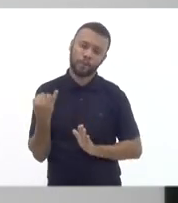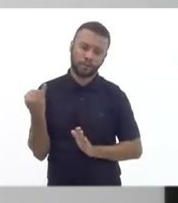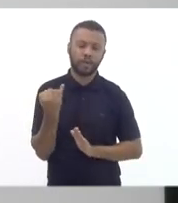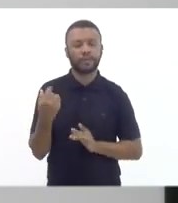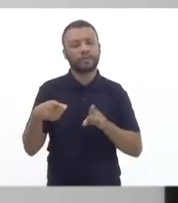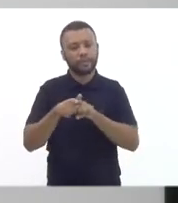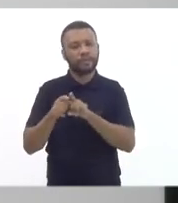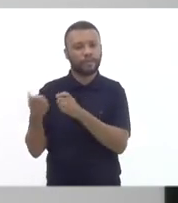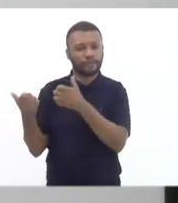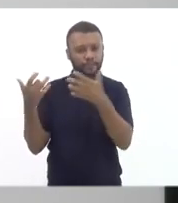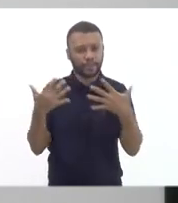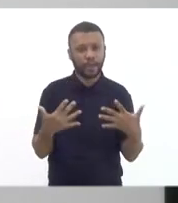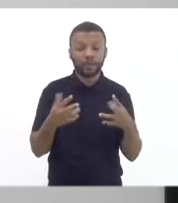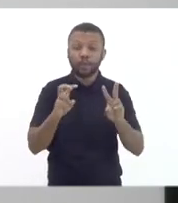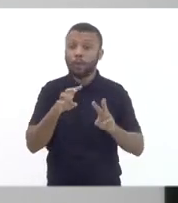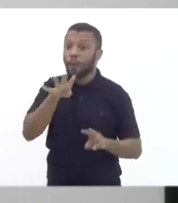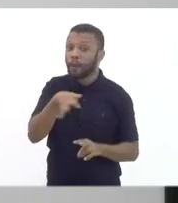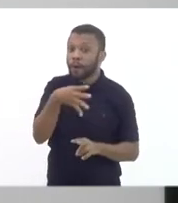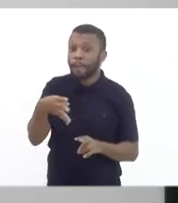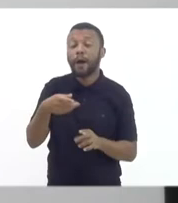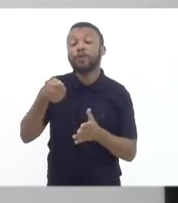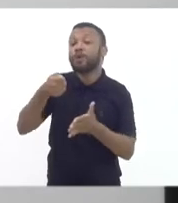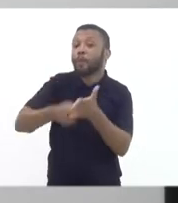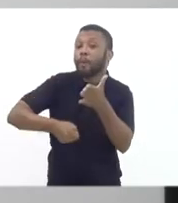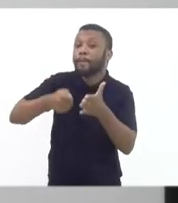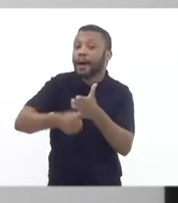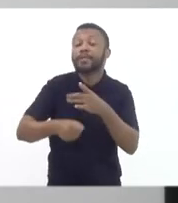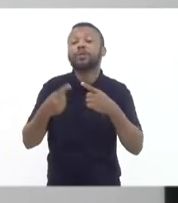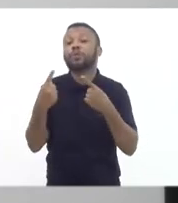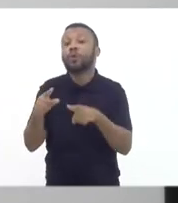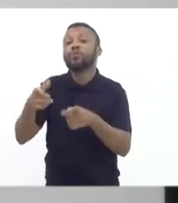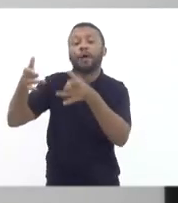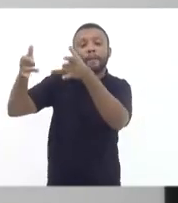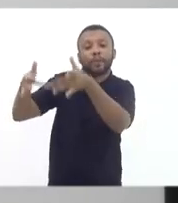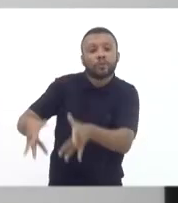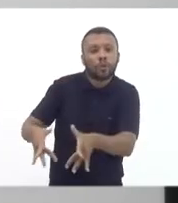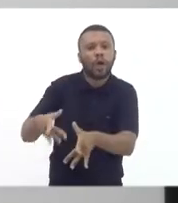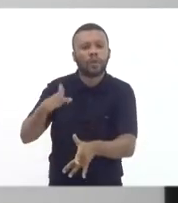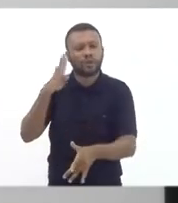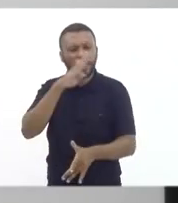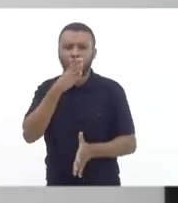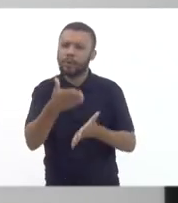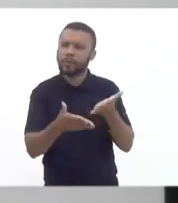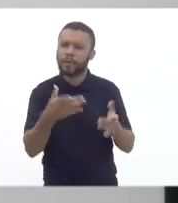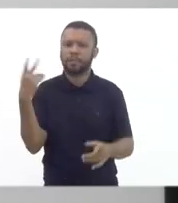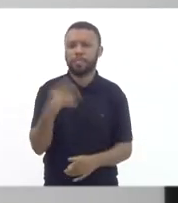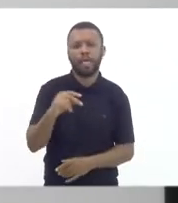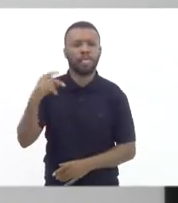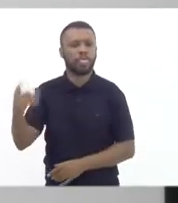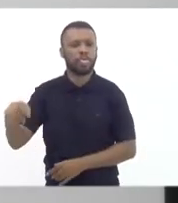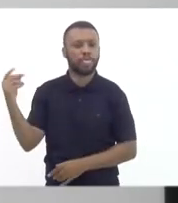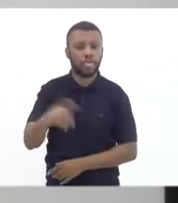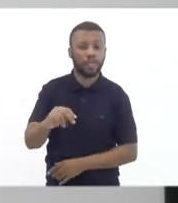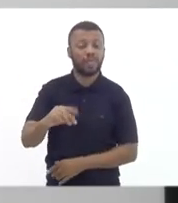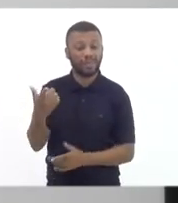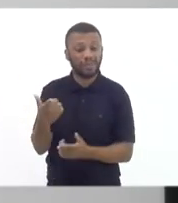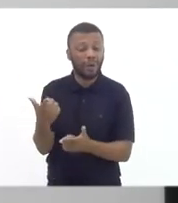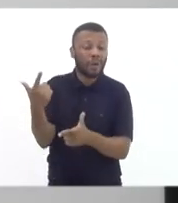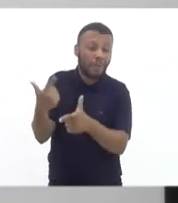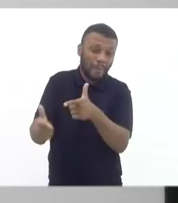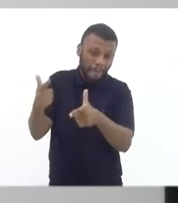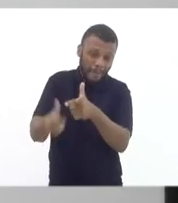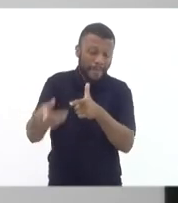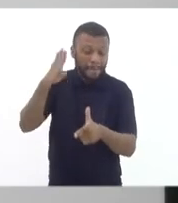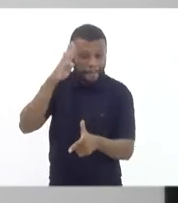falado aqui, o programa de combate ao abandono e aos maus-tratos, né, que são as questões mais frequentes com que a